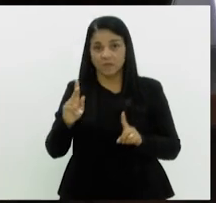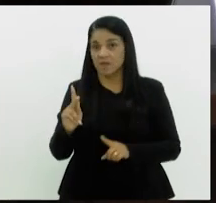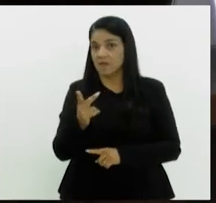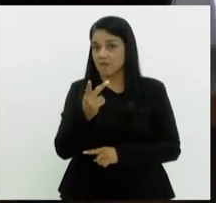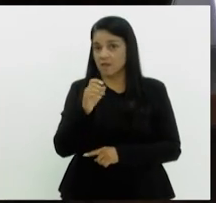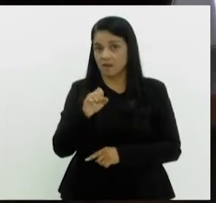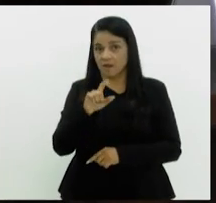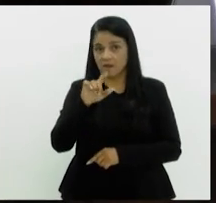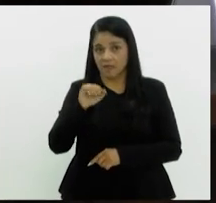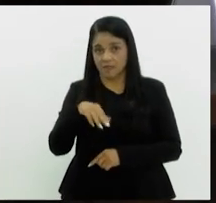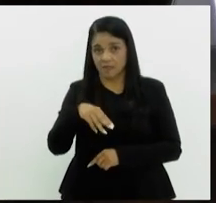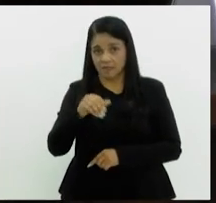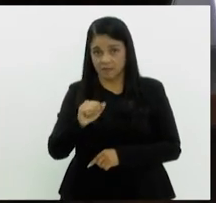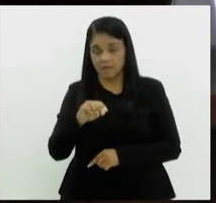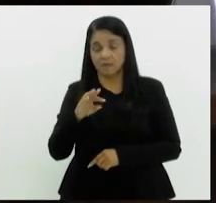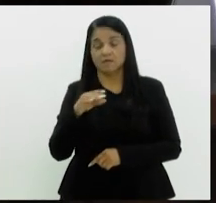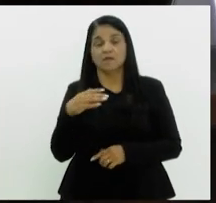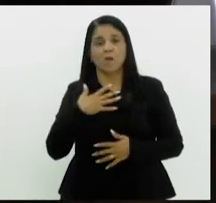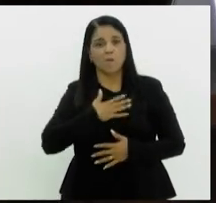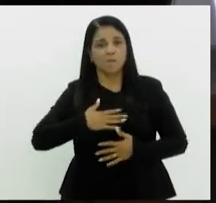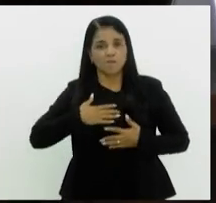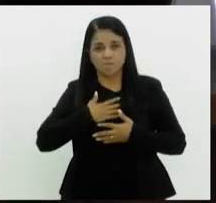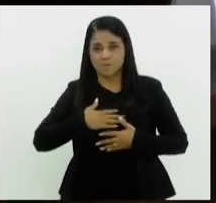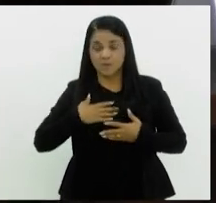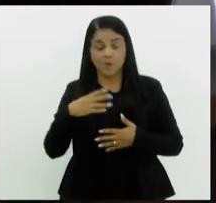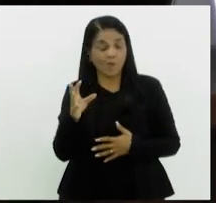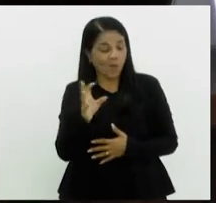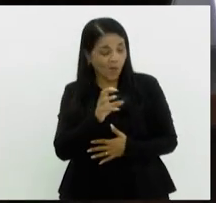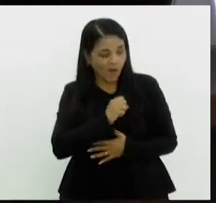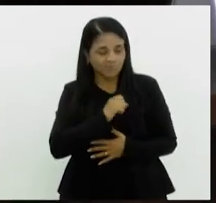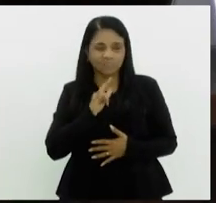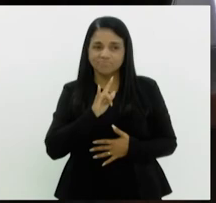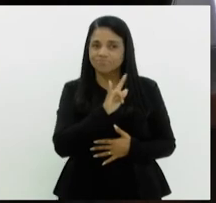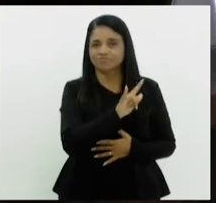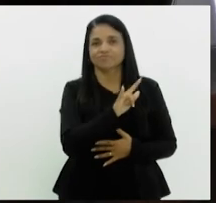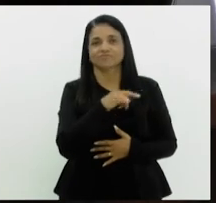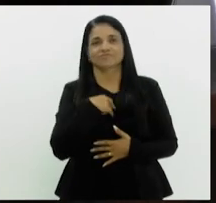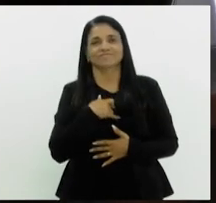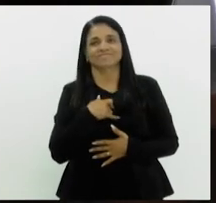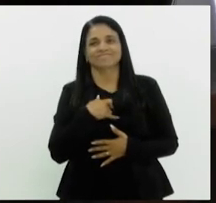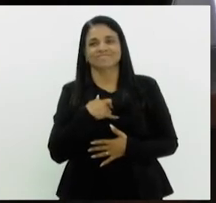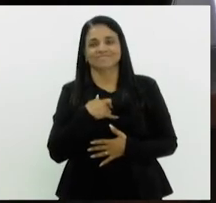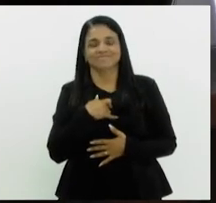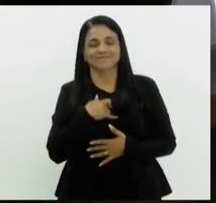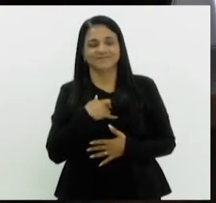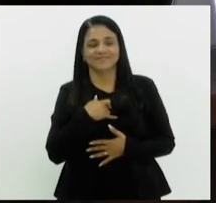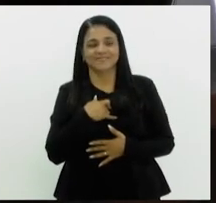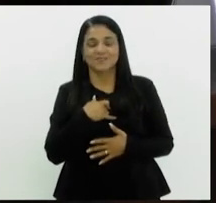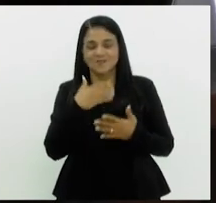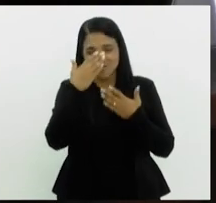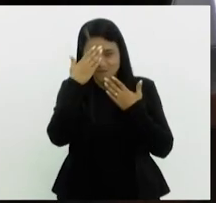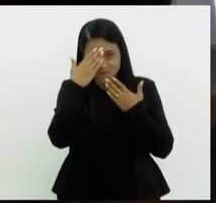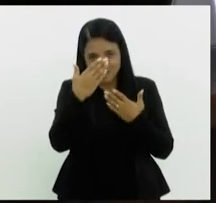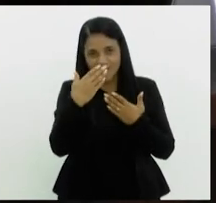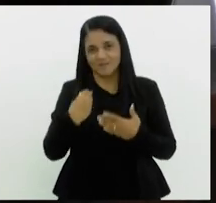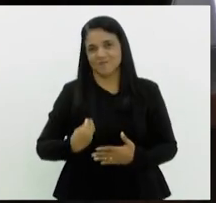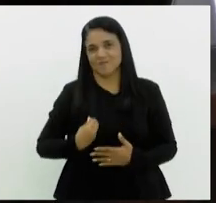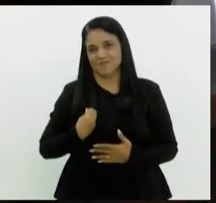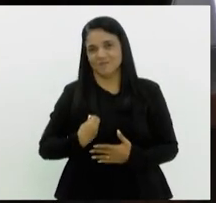um grande prazer. Eu amo a Helena Teodoro. Helena, eu te amo. Obrigada por existir, tá